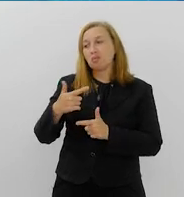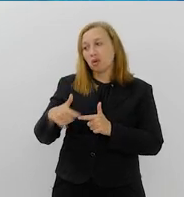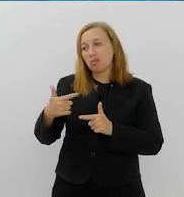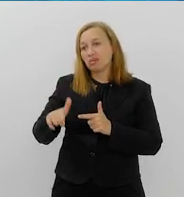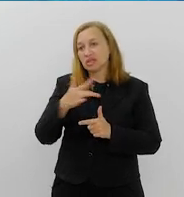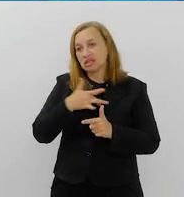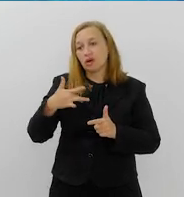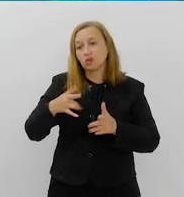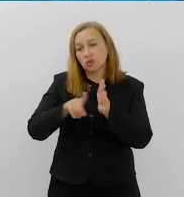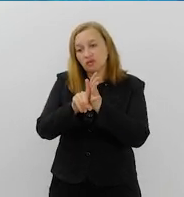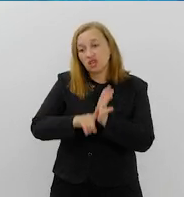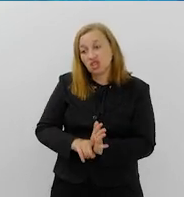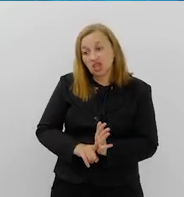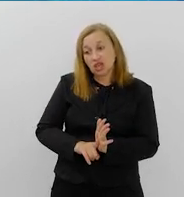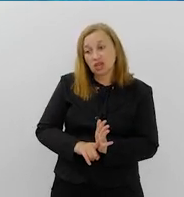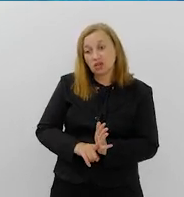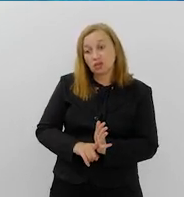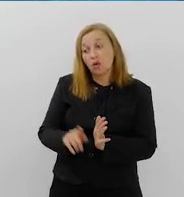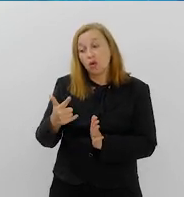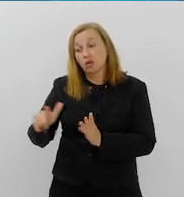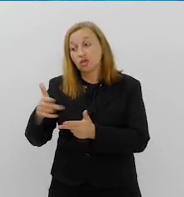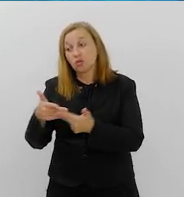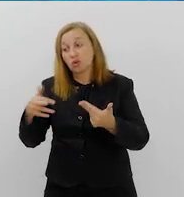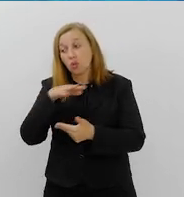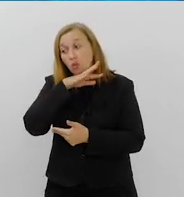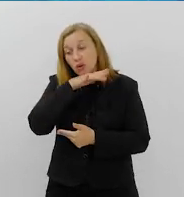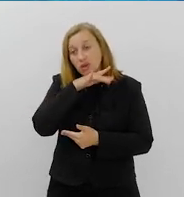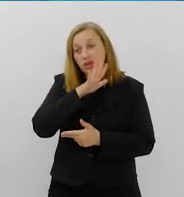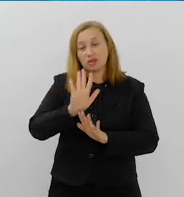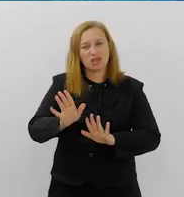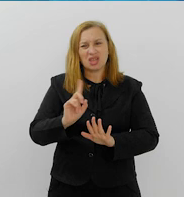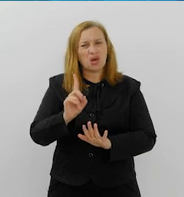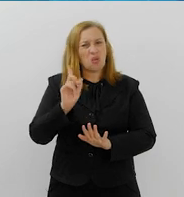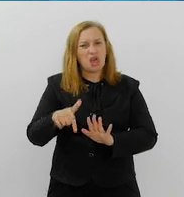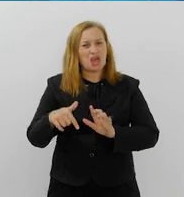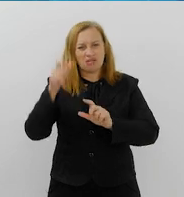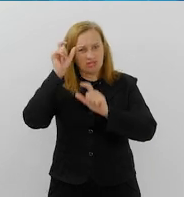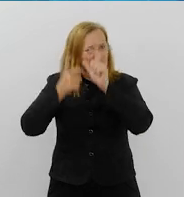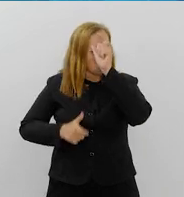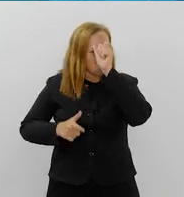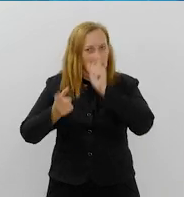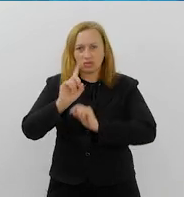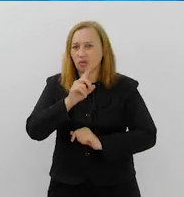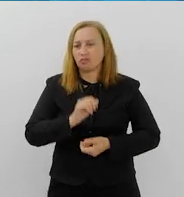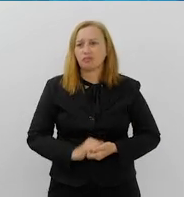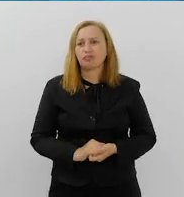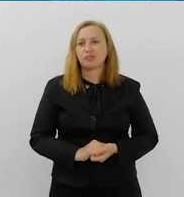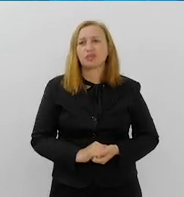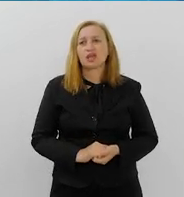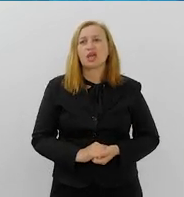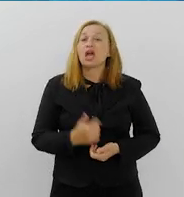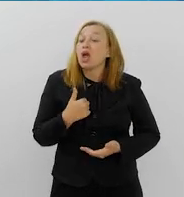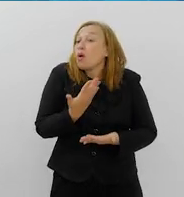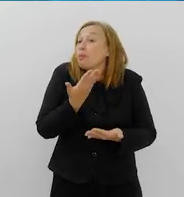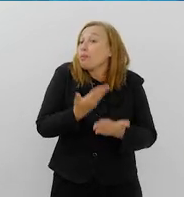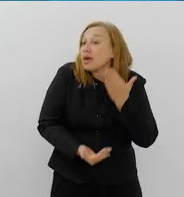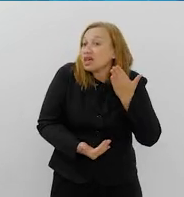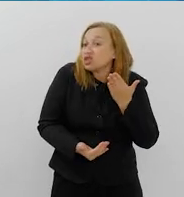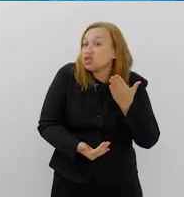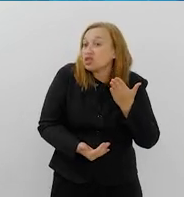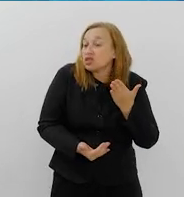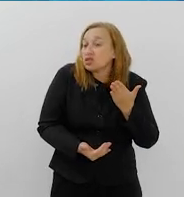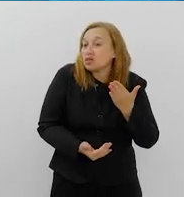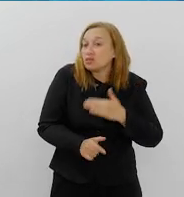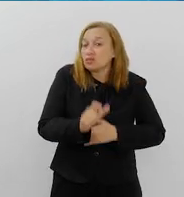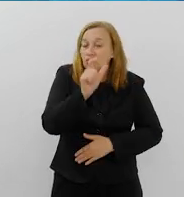uma possibilidade ruim. Isso não é um transtorno. Eu perdi